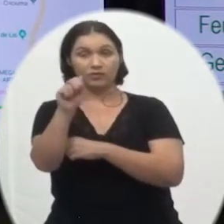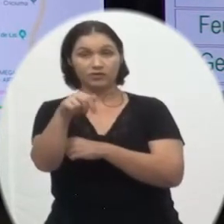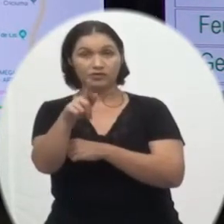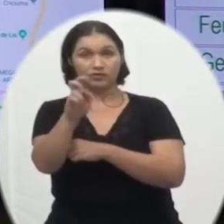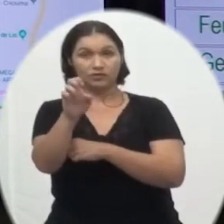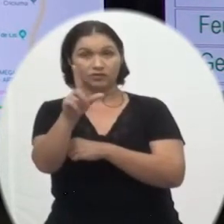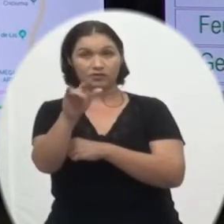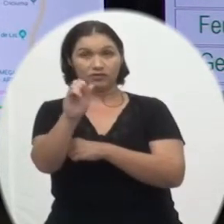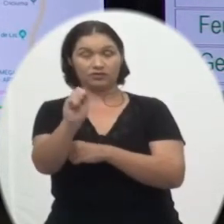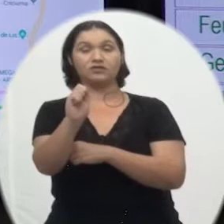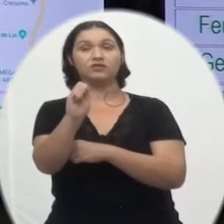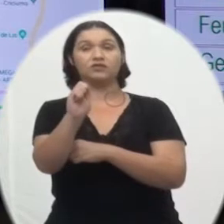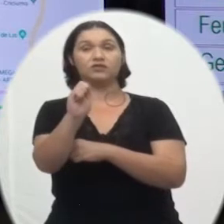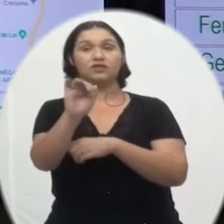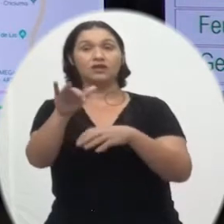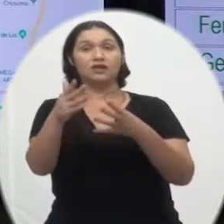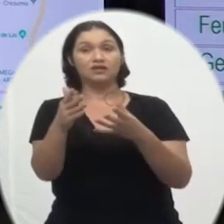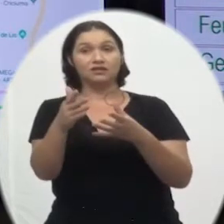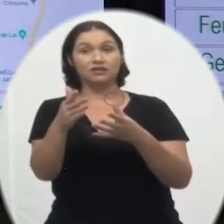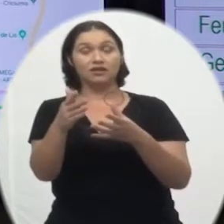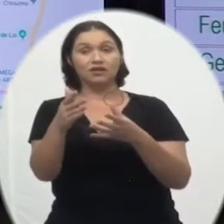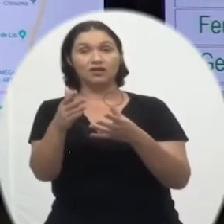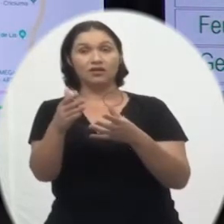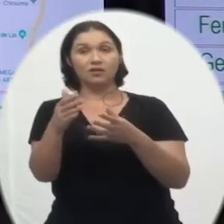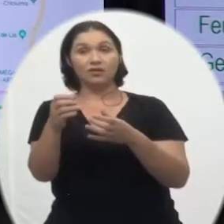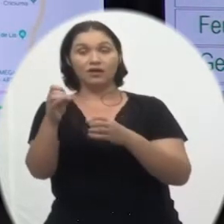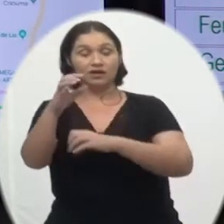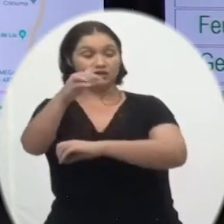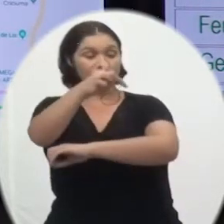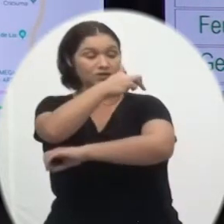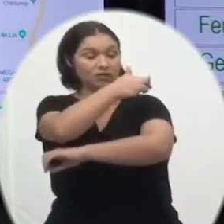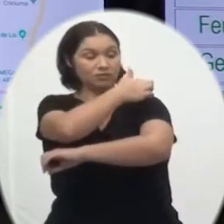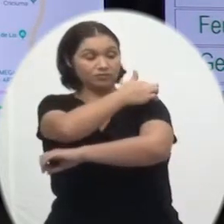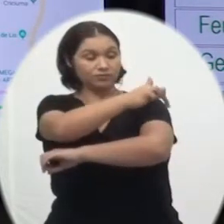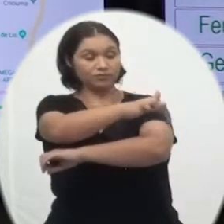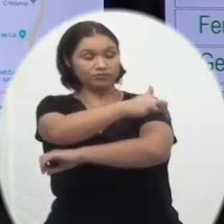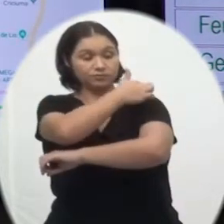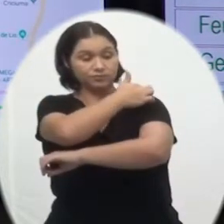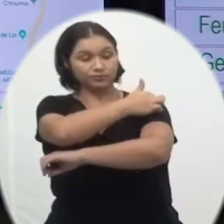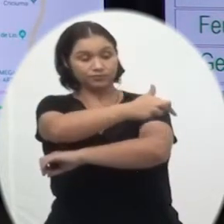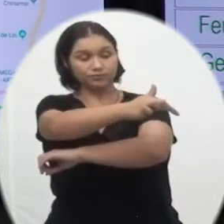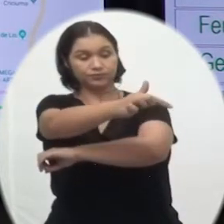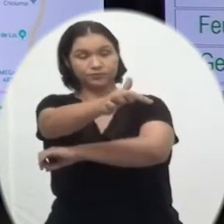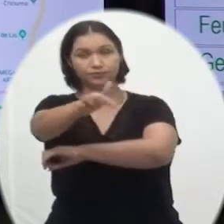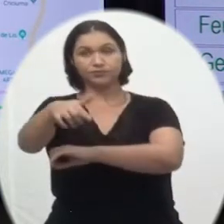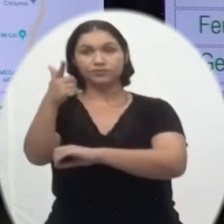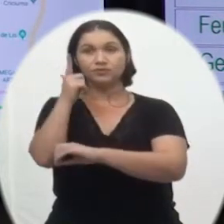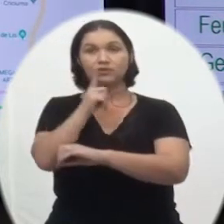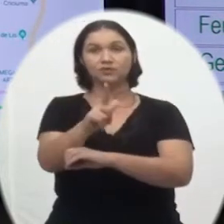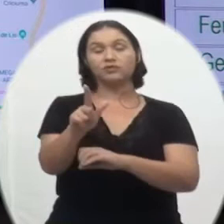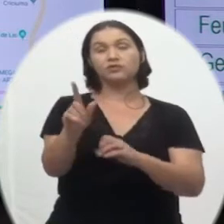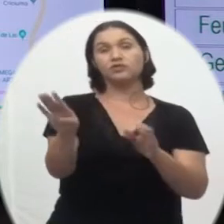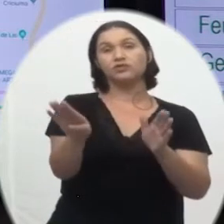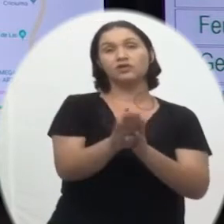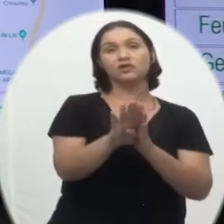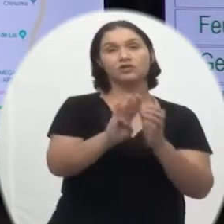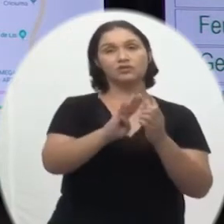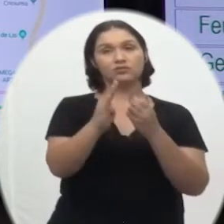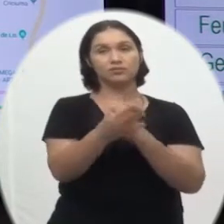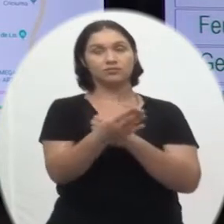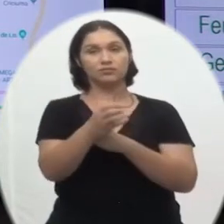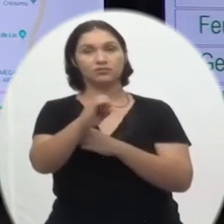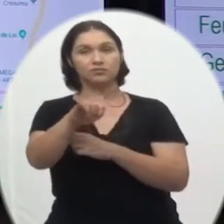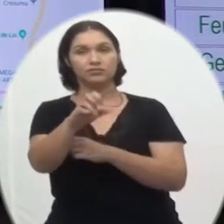mais pegar a Avenida Centenário e ir lá para chegar no centro da cidade. Cortaria por dentro, pegaria Luiz Rosso, sairia no bairro